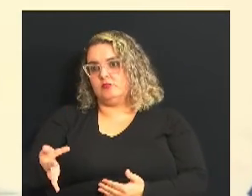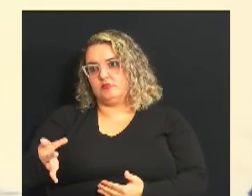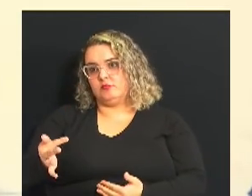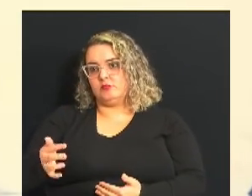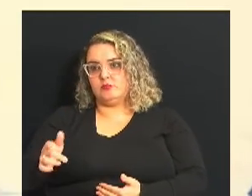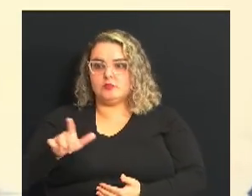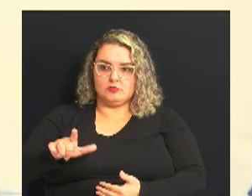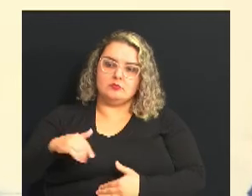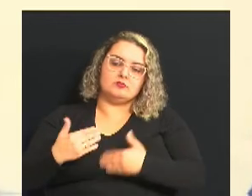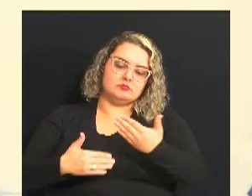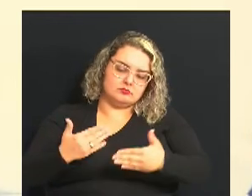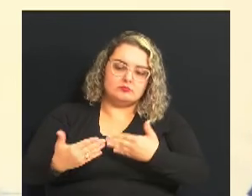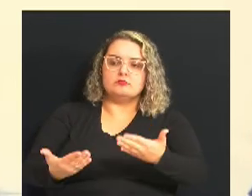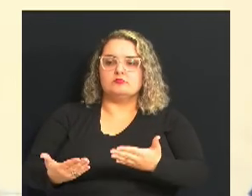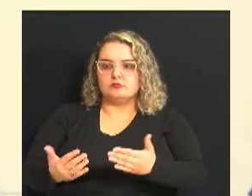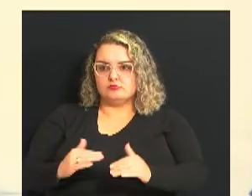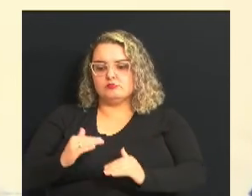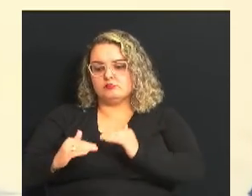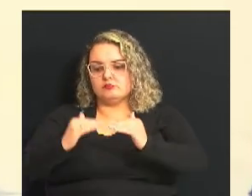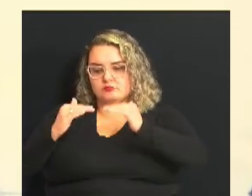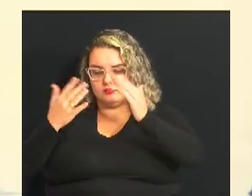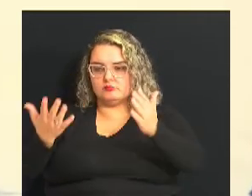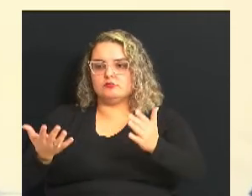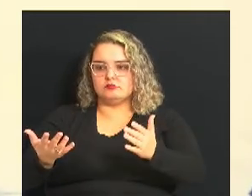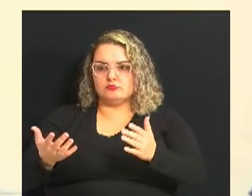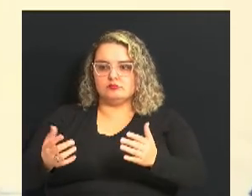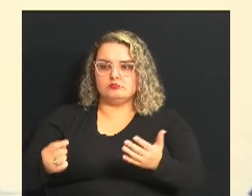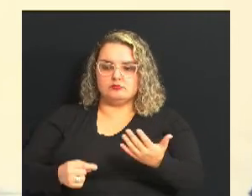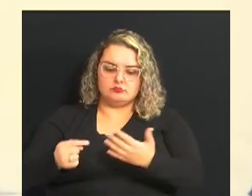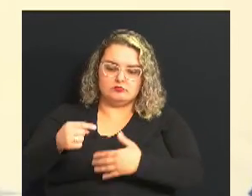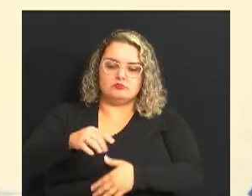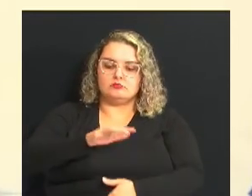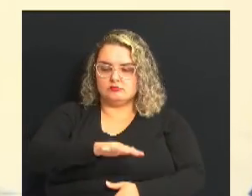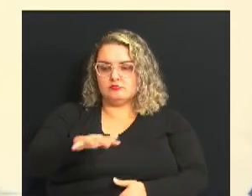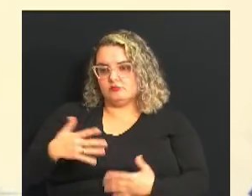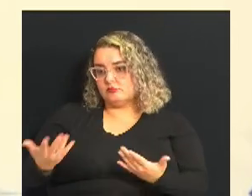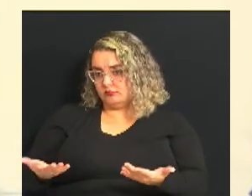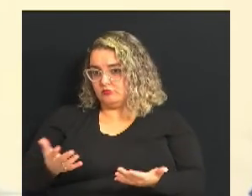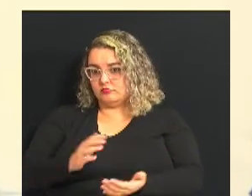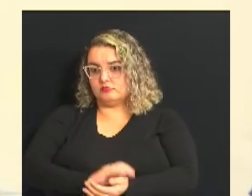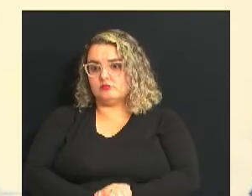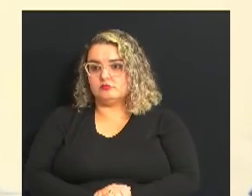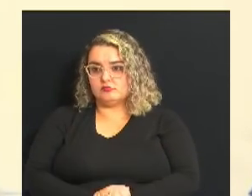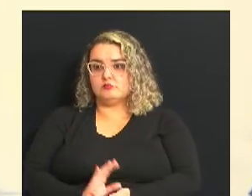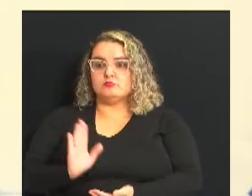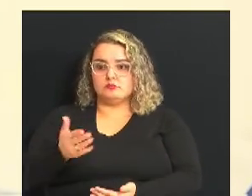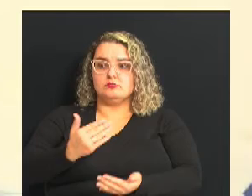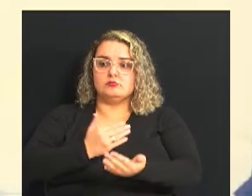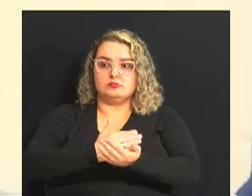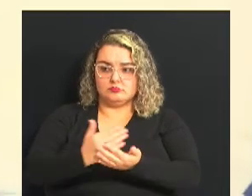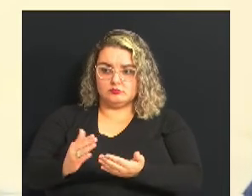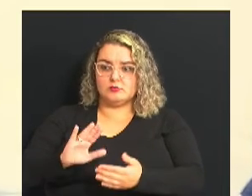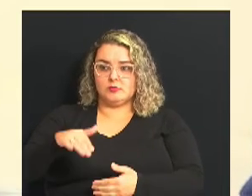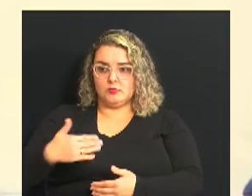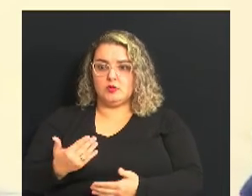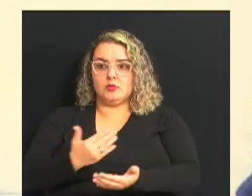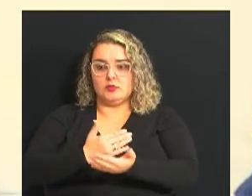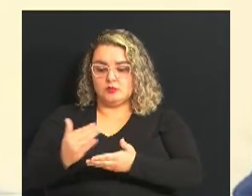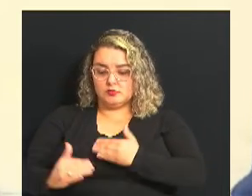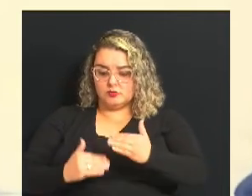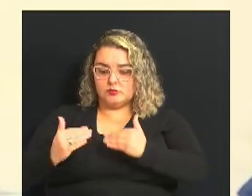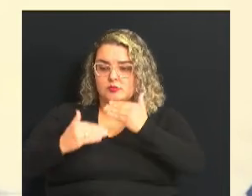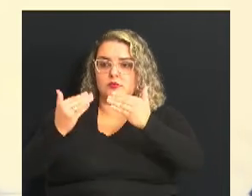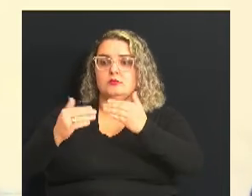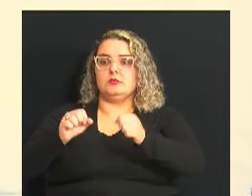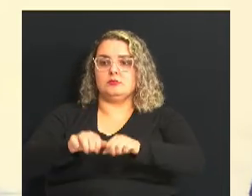para desenvolver, né, as partes necessárias para isso, mas nós já iniciamos, quando nós iniciamos o desenvolvimento dele, já